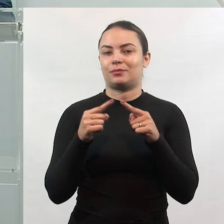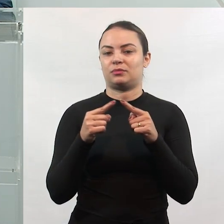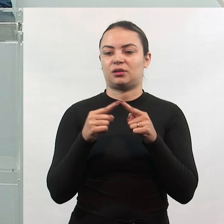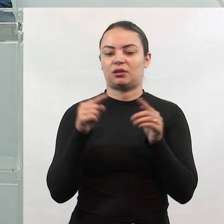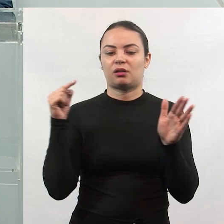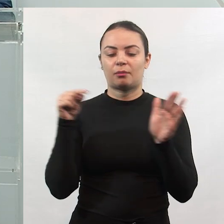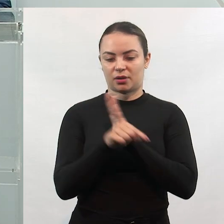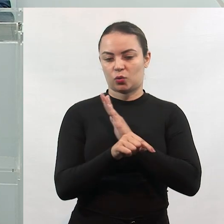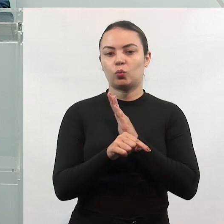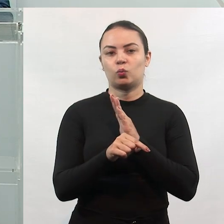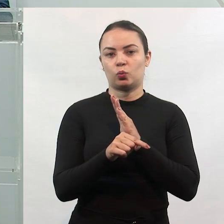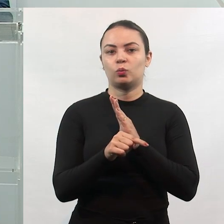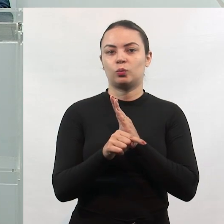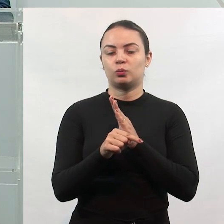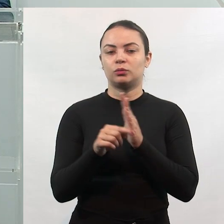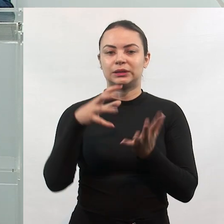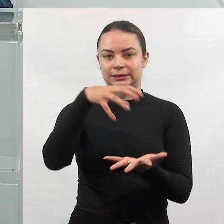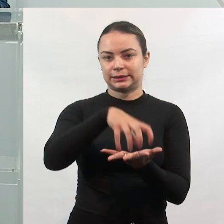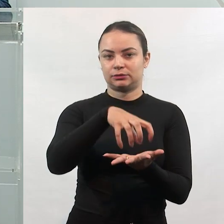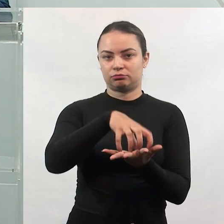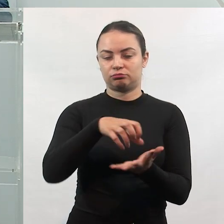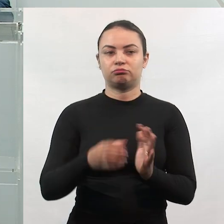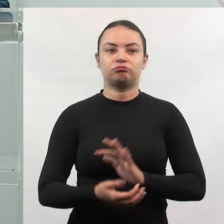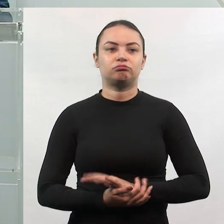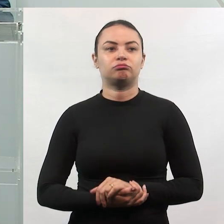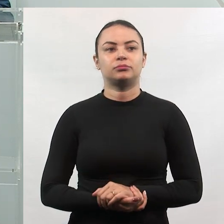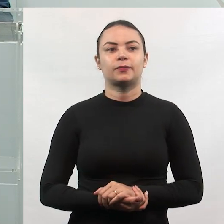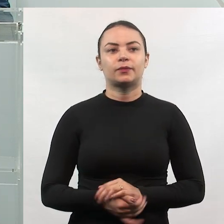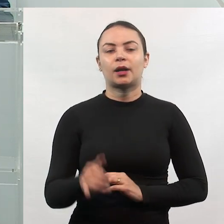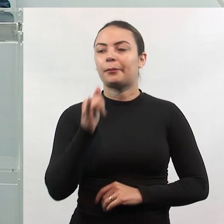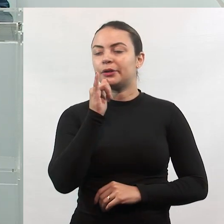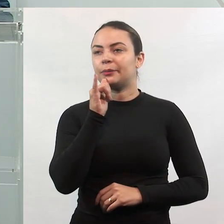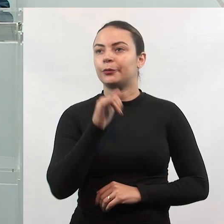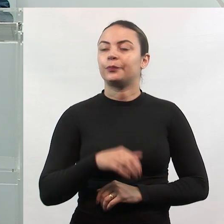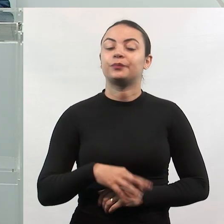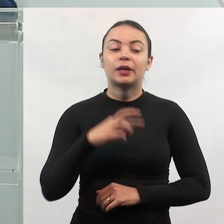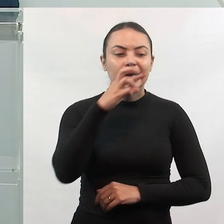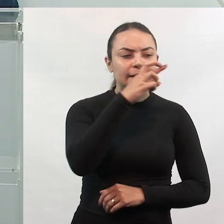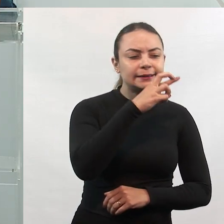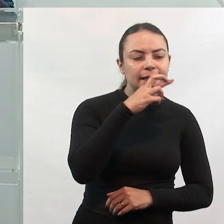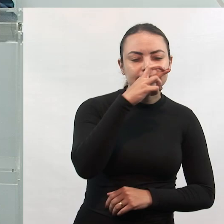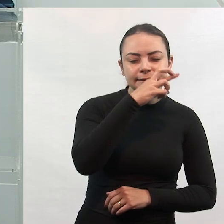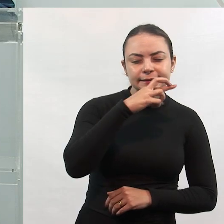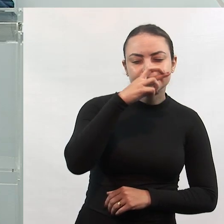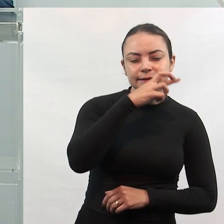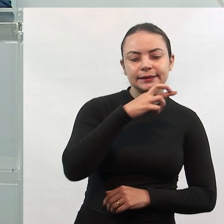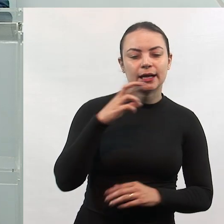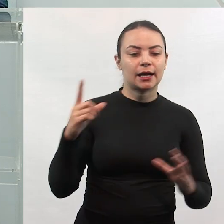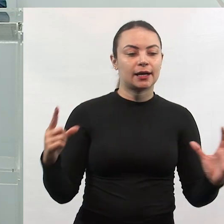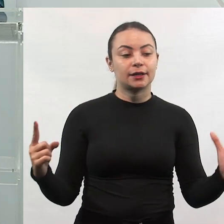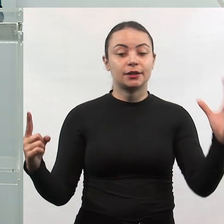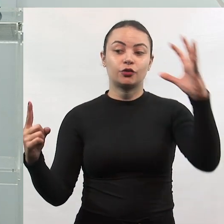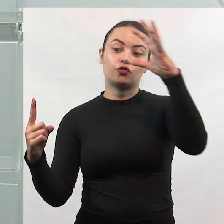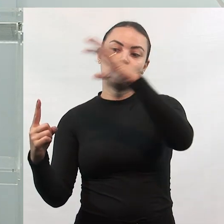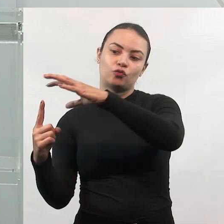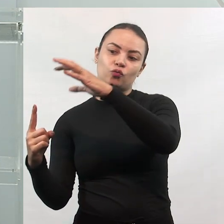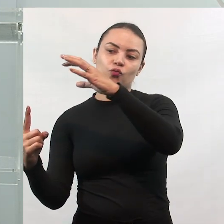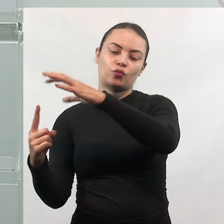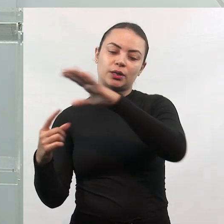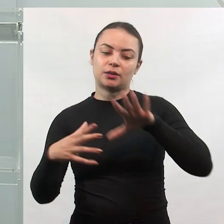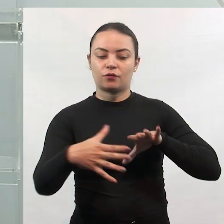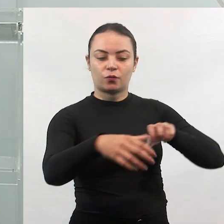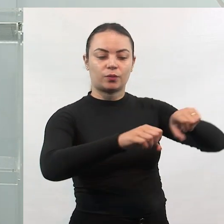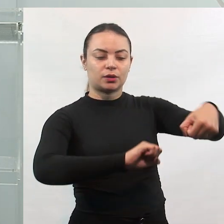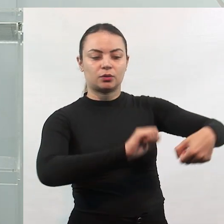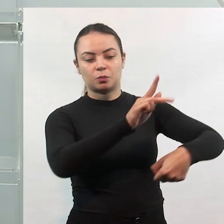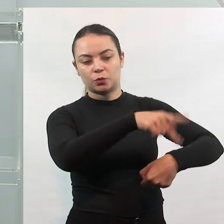afirmação dessa pergunta, né? Ou o que eu pretendo com essa pergunta. analisar a influência da formação